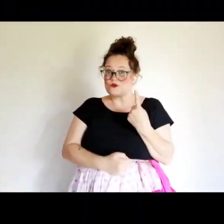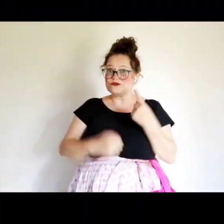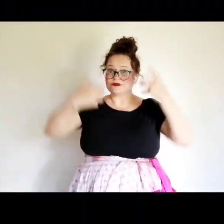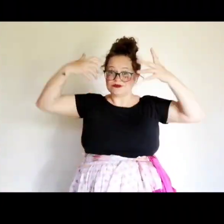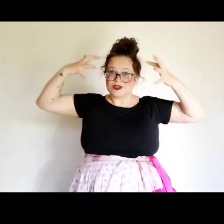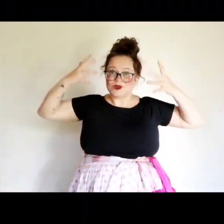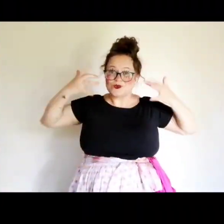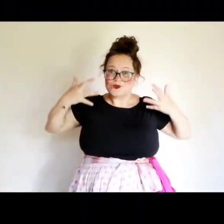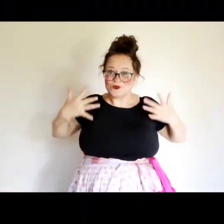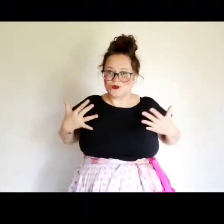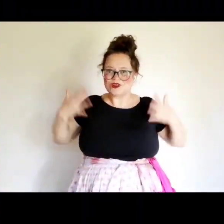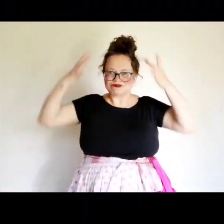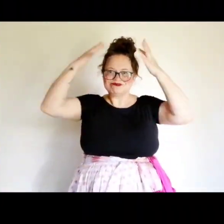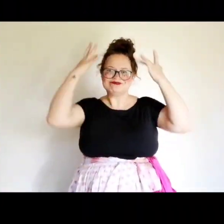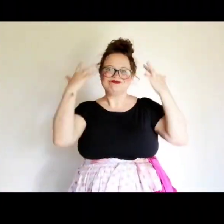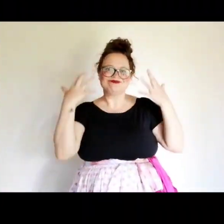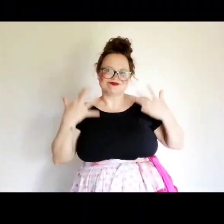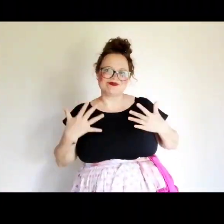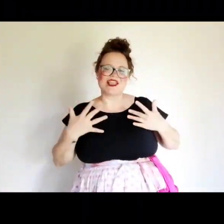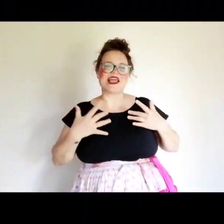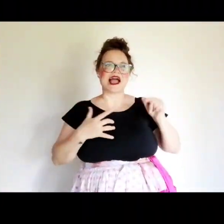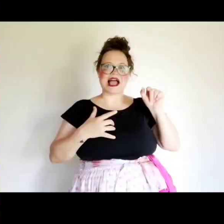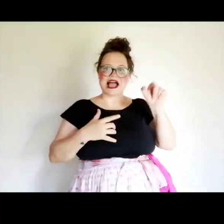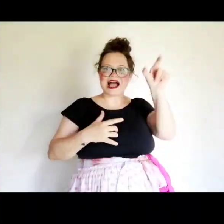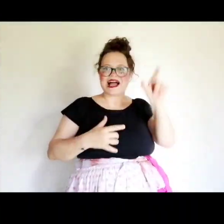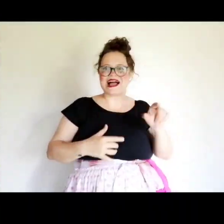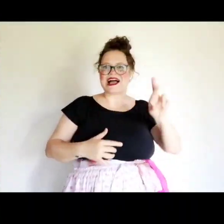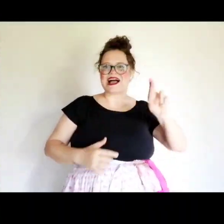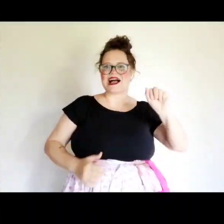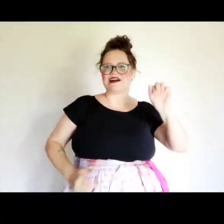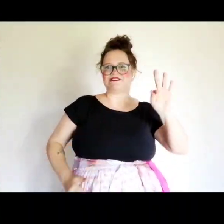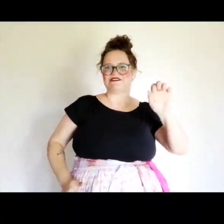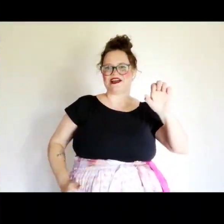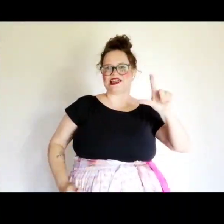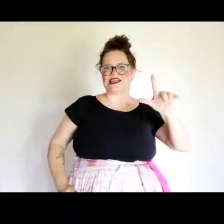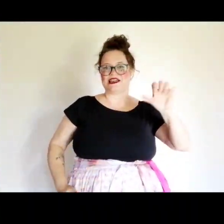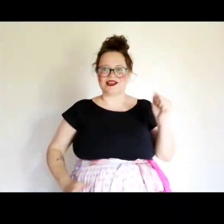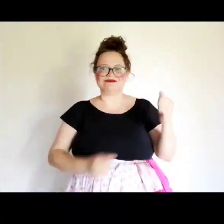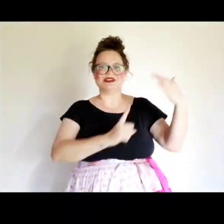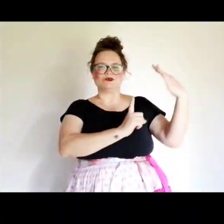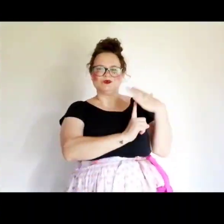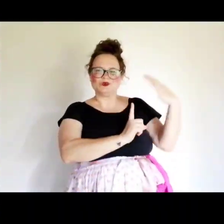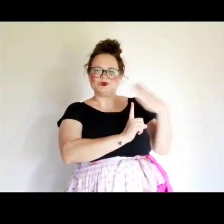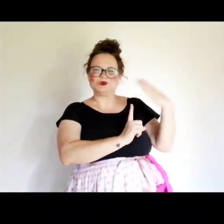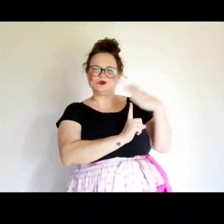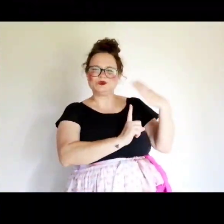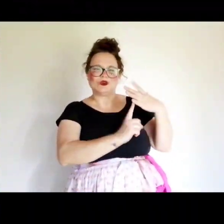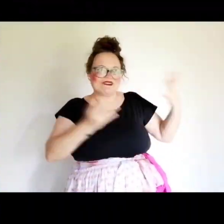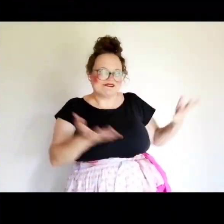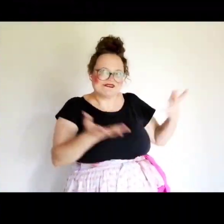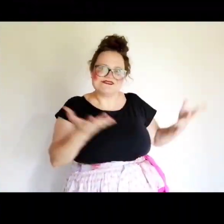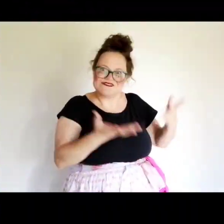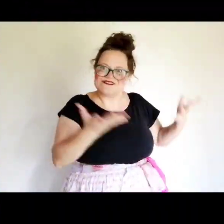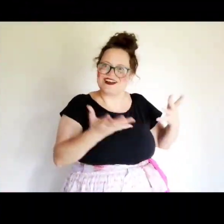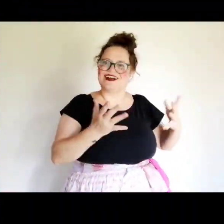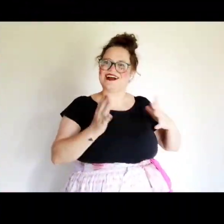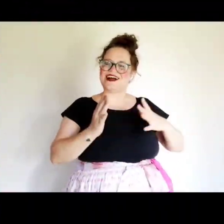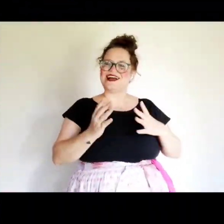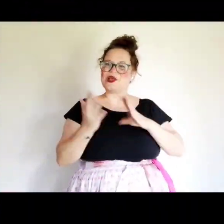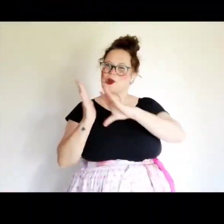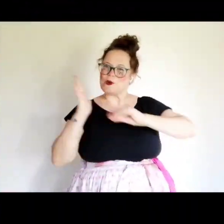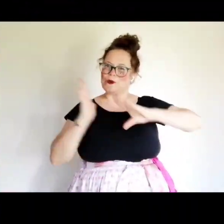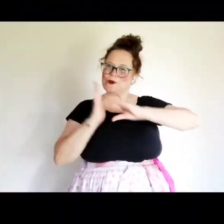Mostrei para ela me incentivou muito. E foi graças a ela que eu também fui mudando o meu figurino, de